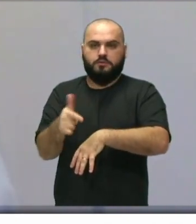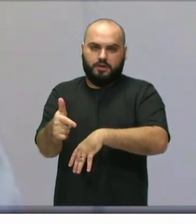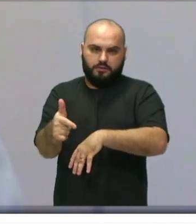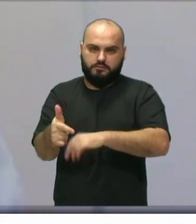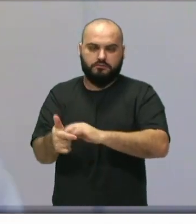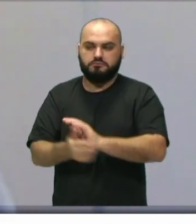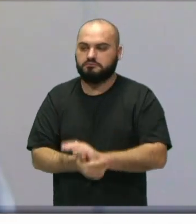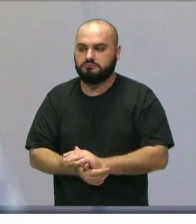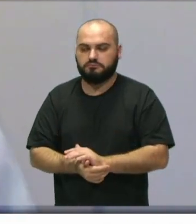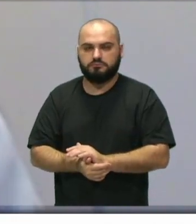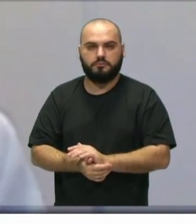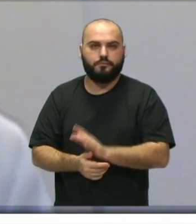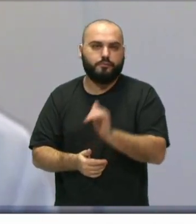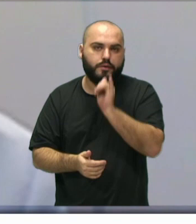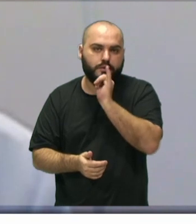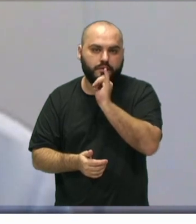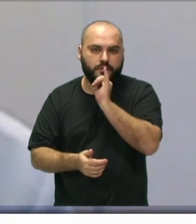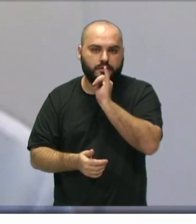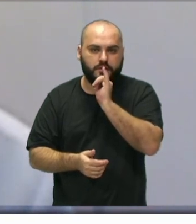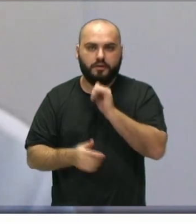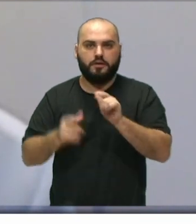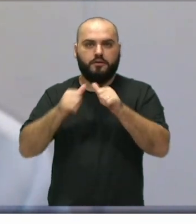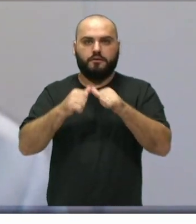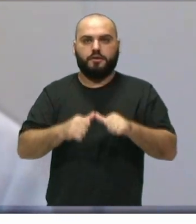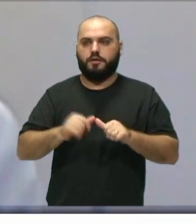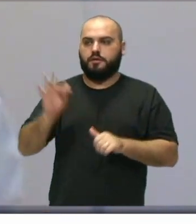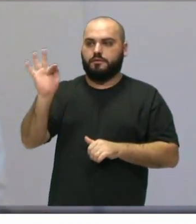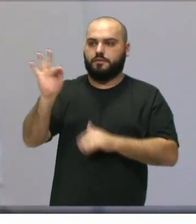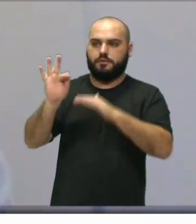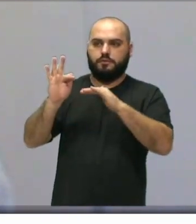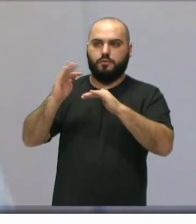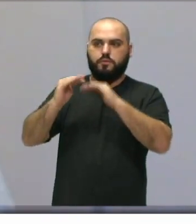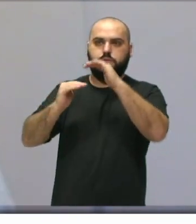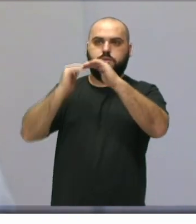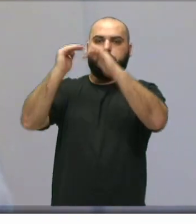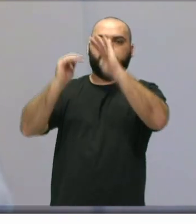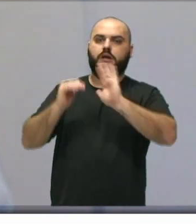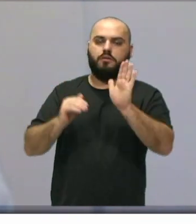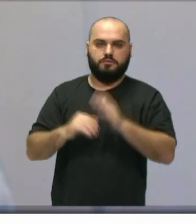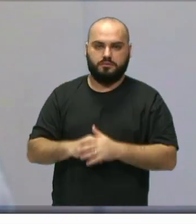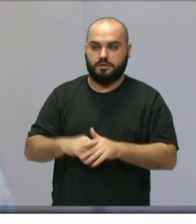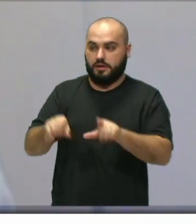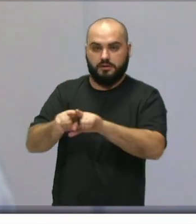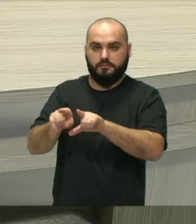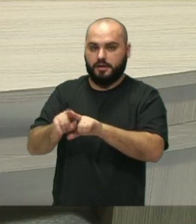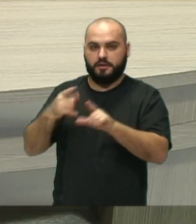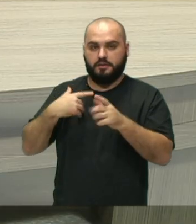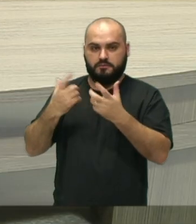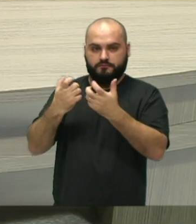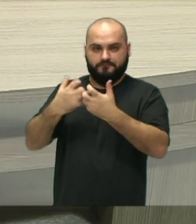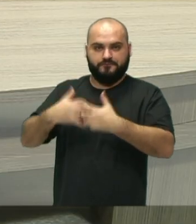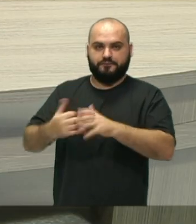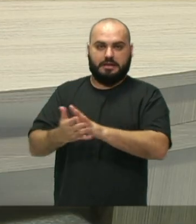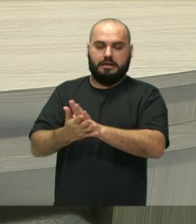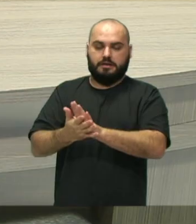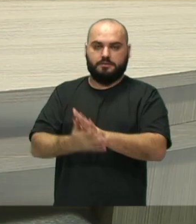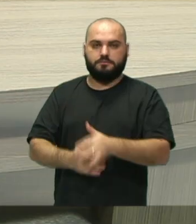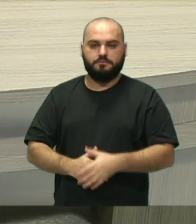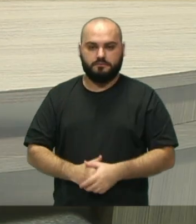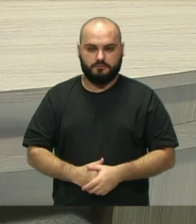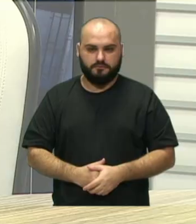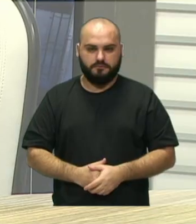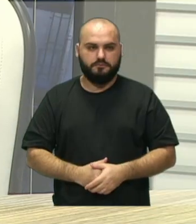é progressiva, então ela não vai aumentando, e ela é não degenerativa. Então, isso significa que não